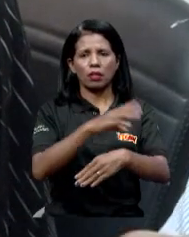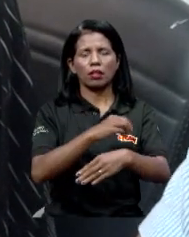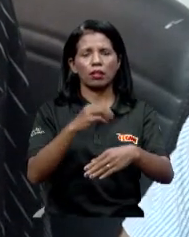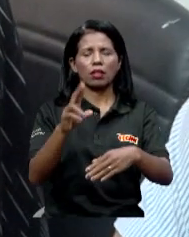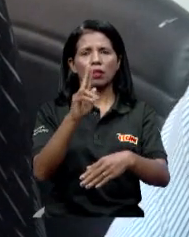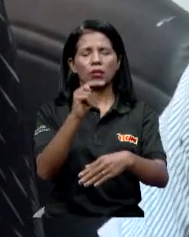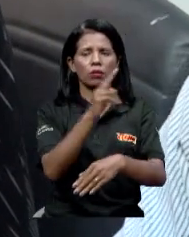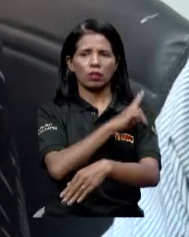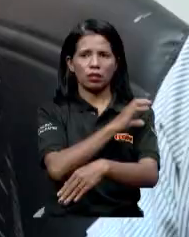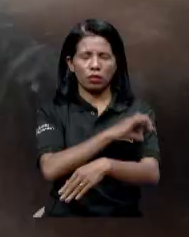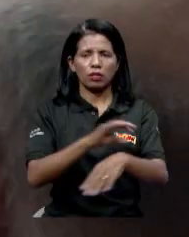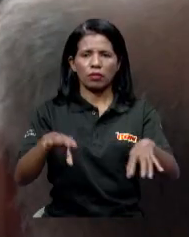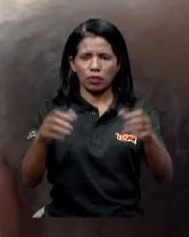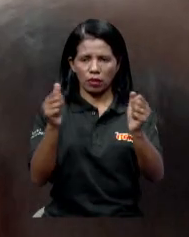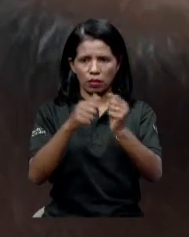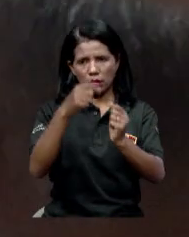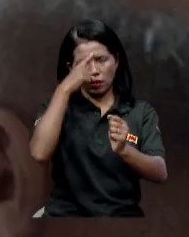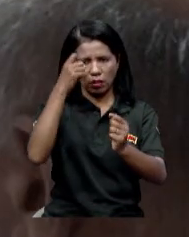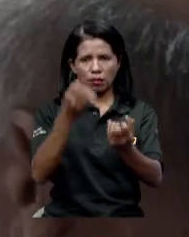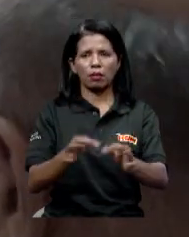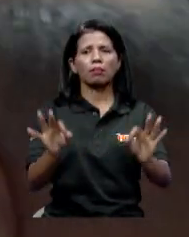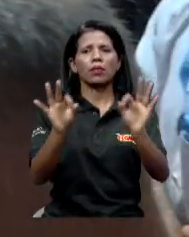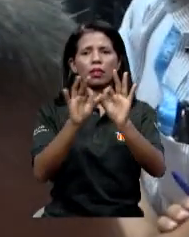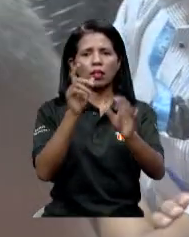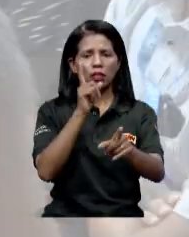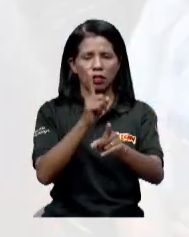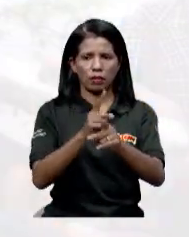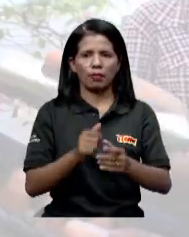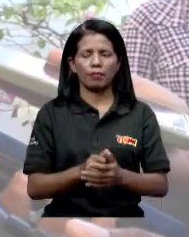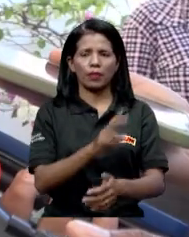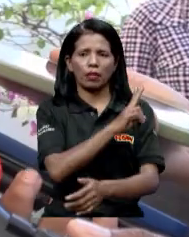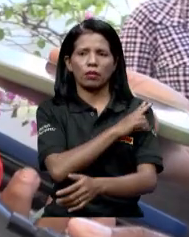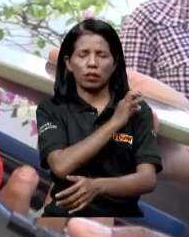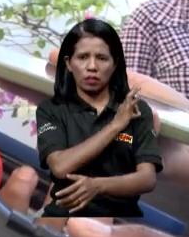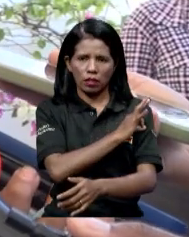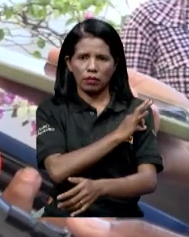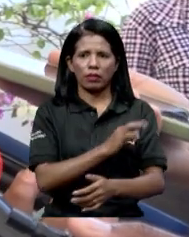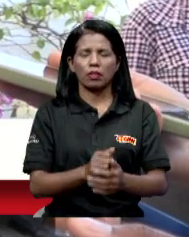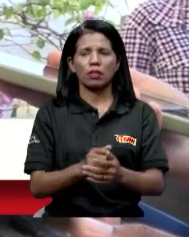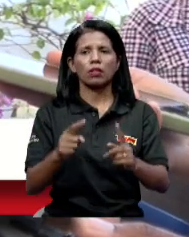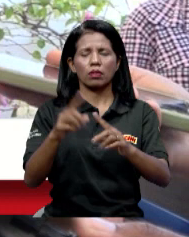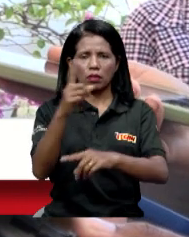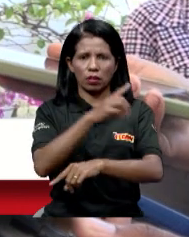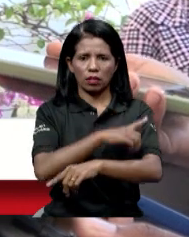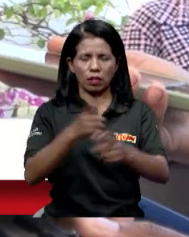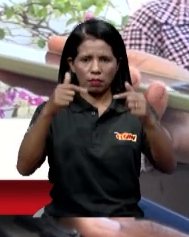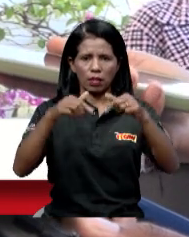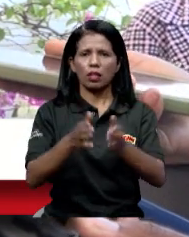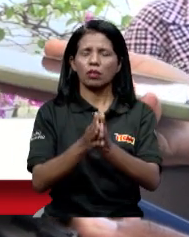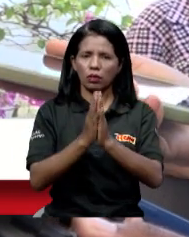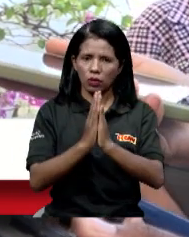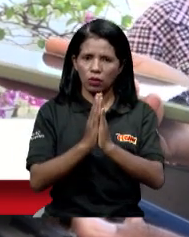UNICEF, se celebra a coroné também importante de vez. UNICEF, o Himaia, a Tuhusu,